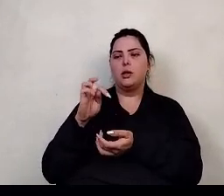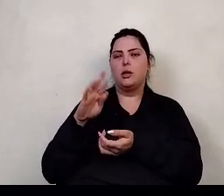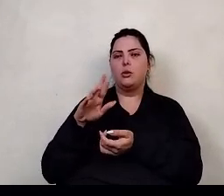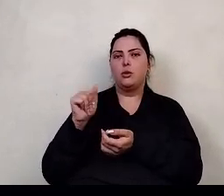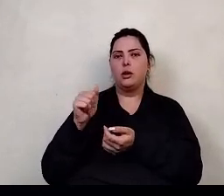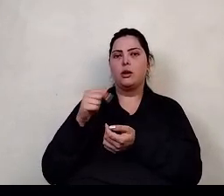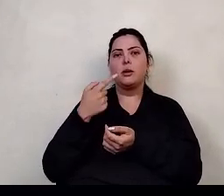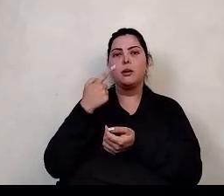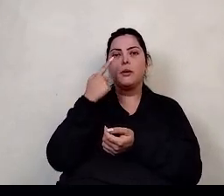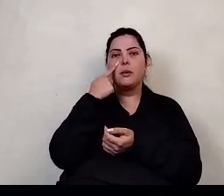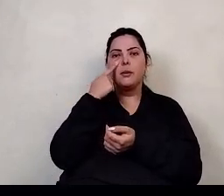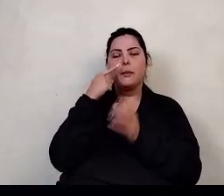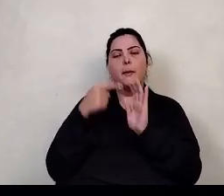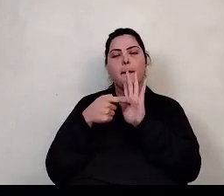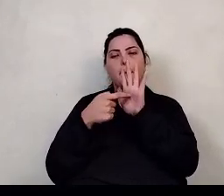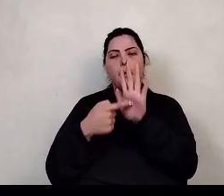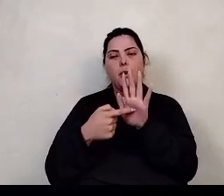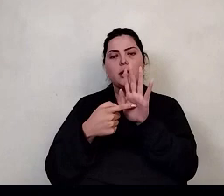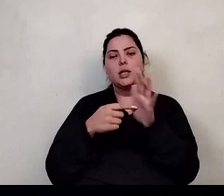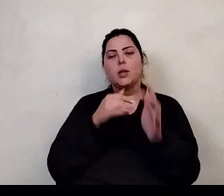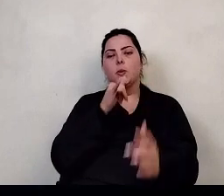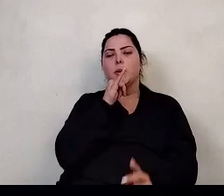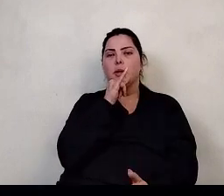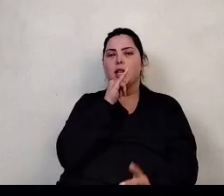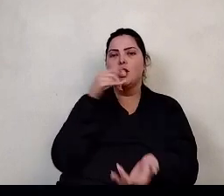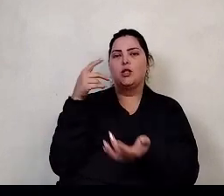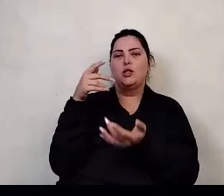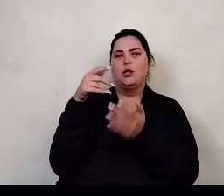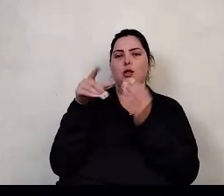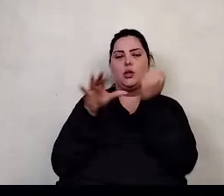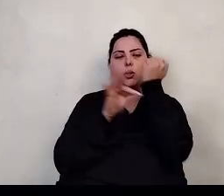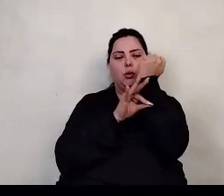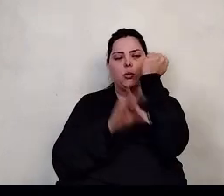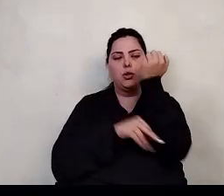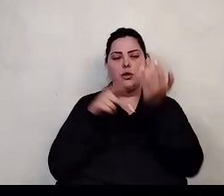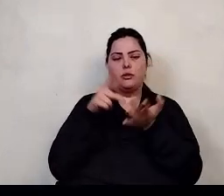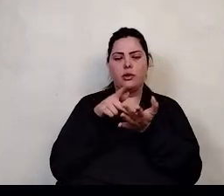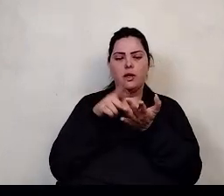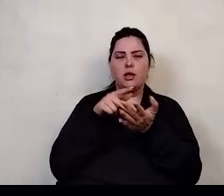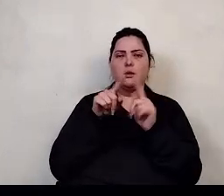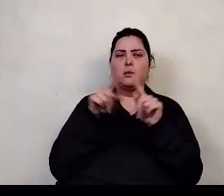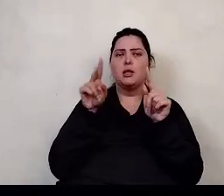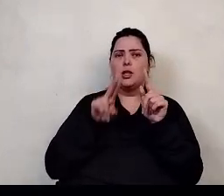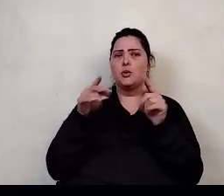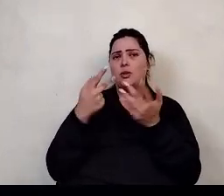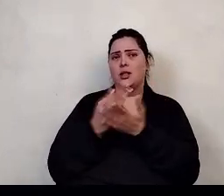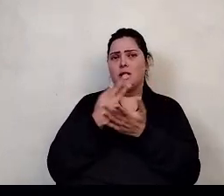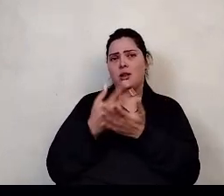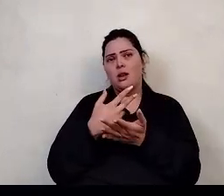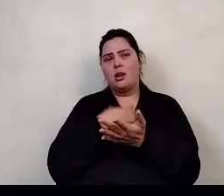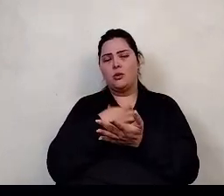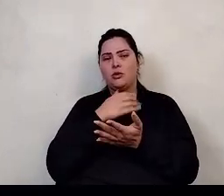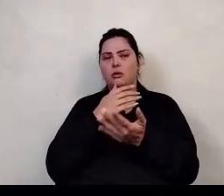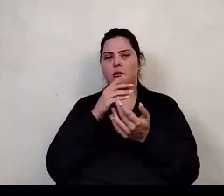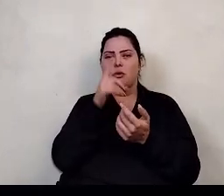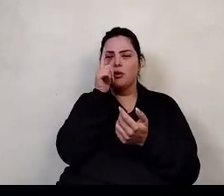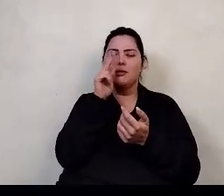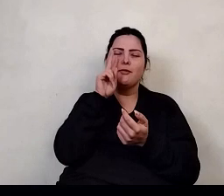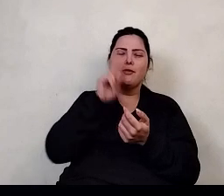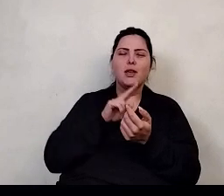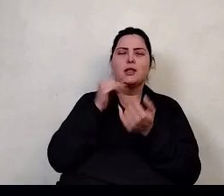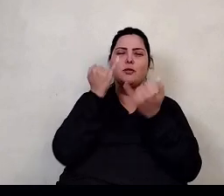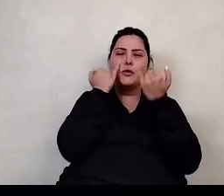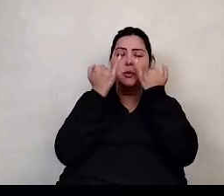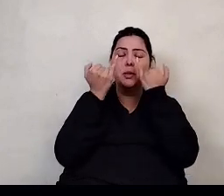testando dentro do meu código, certo? Só porque também a gente acaba usando o relatório, às vezes, de forma equivocada. A gente não consegue extrair do relatório de cobertura